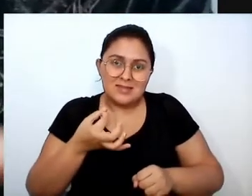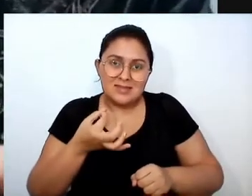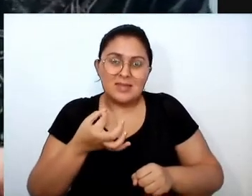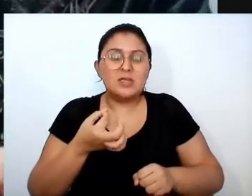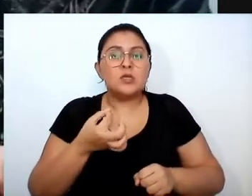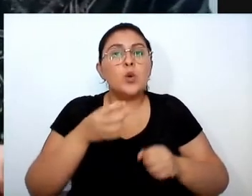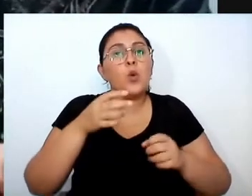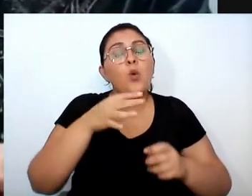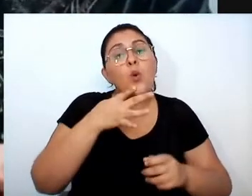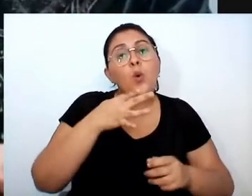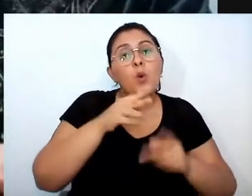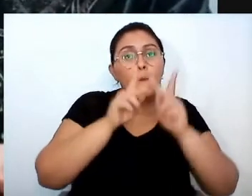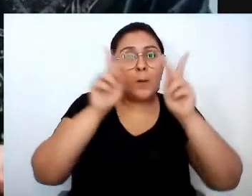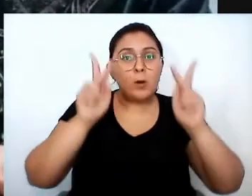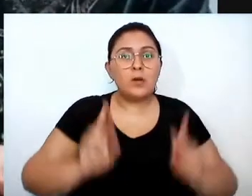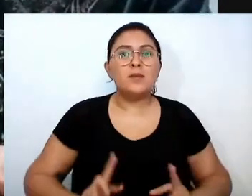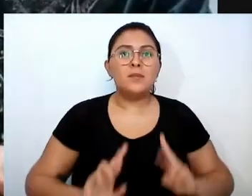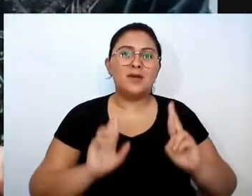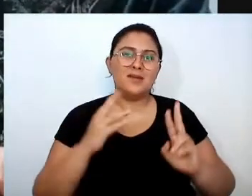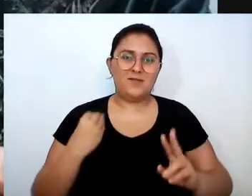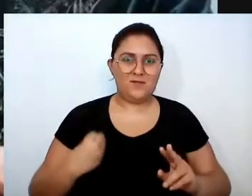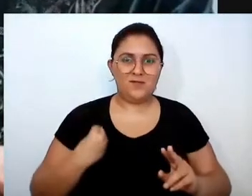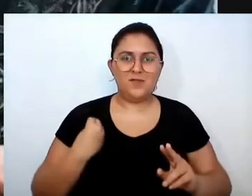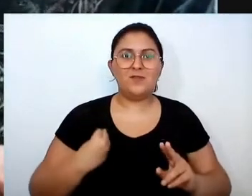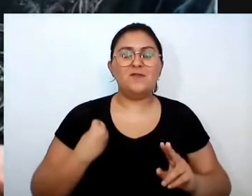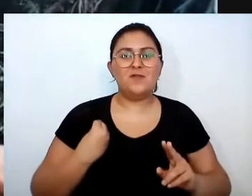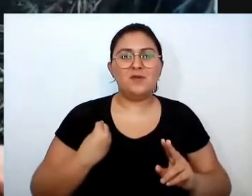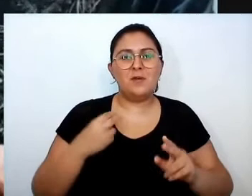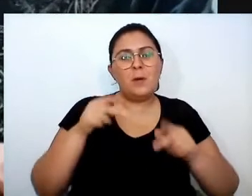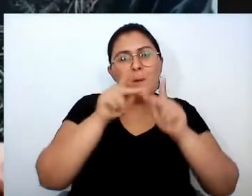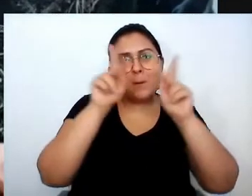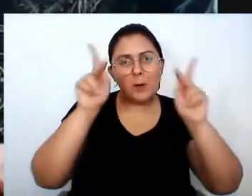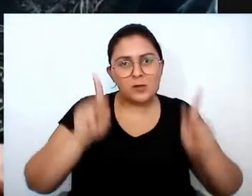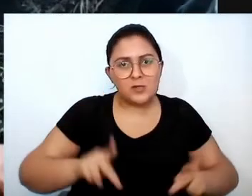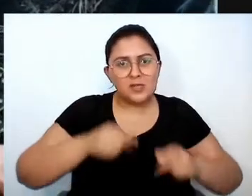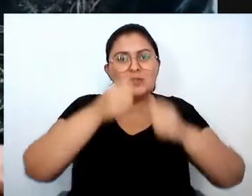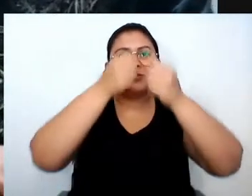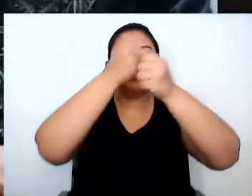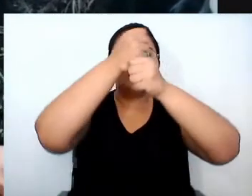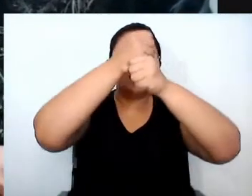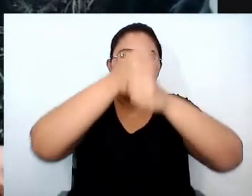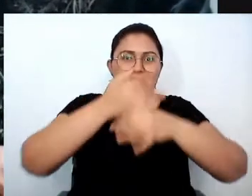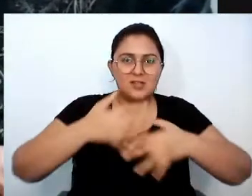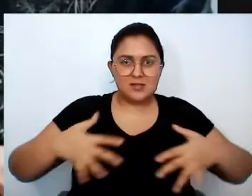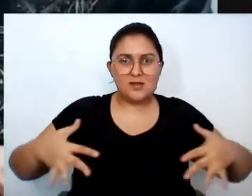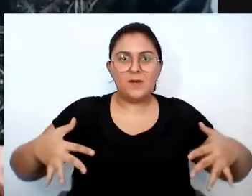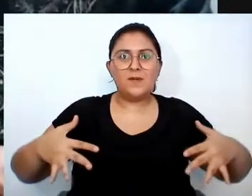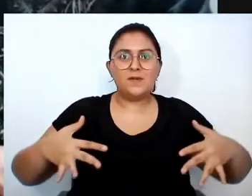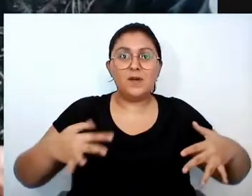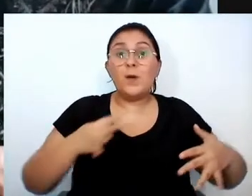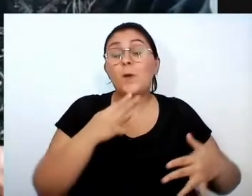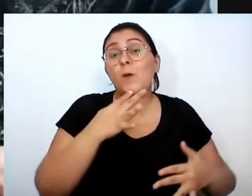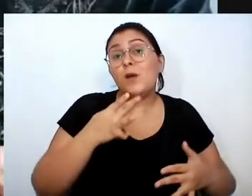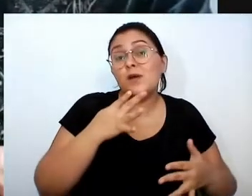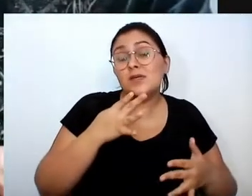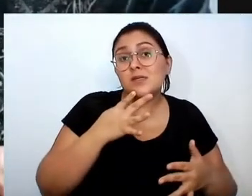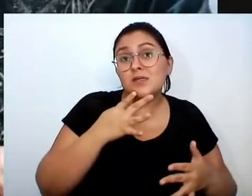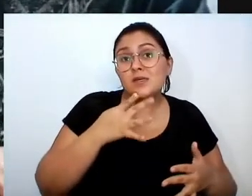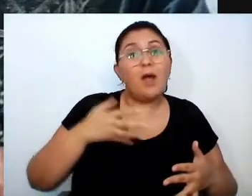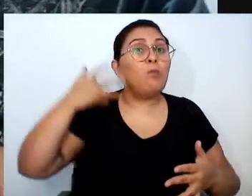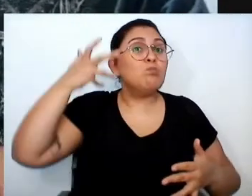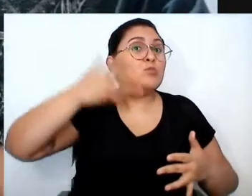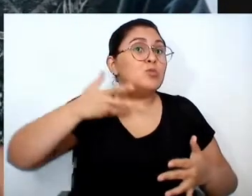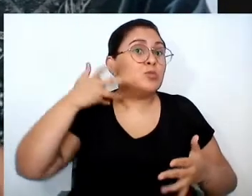o programa de extensão Esperança Viva, da UFRN, no Legal. qual eu comecei a estudar a musicografia Braille. Eu já dominava o Braille, né,